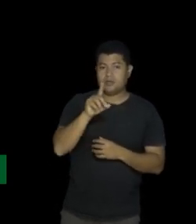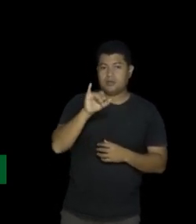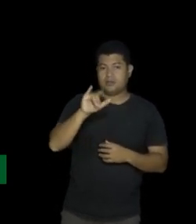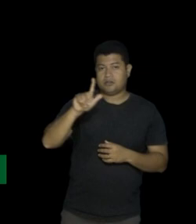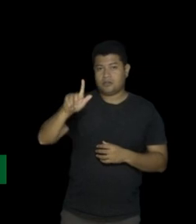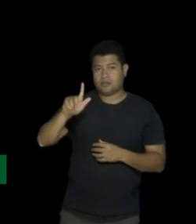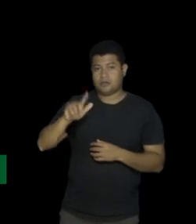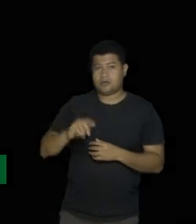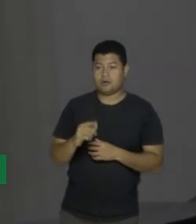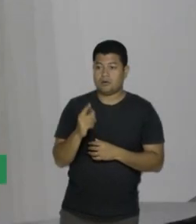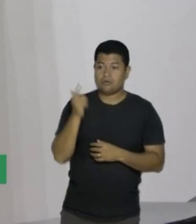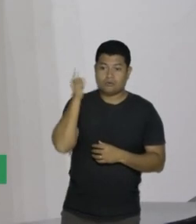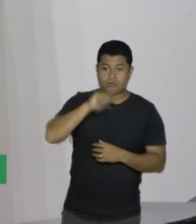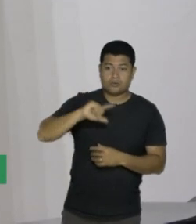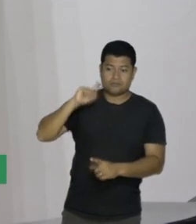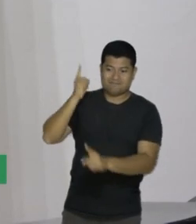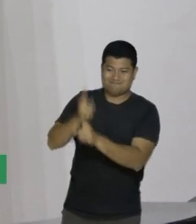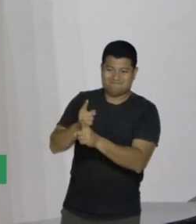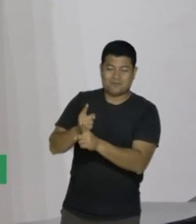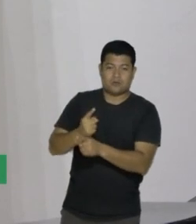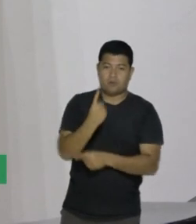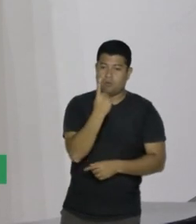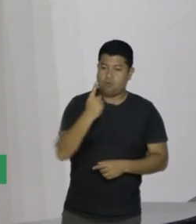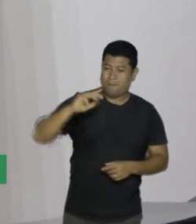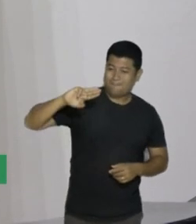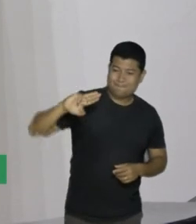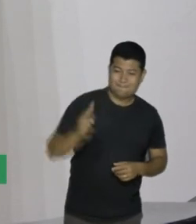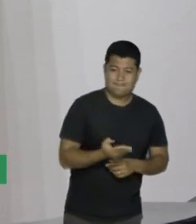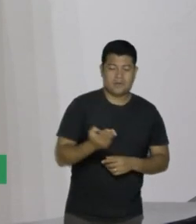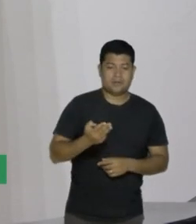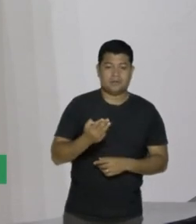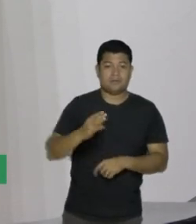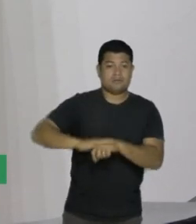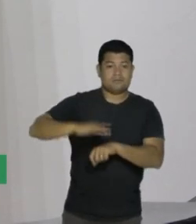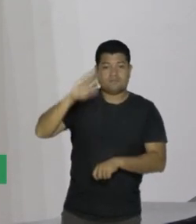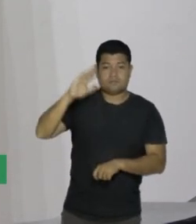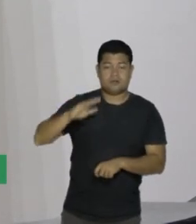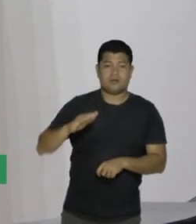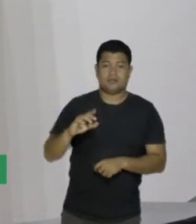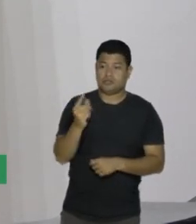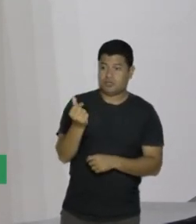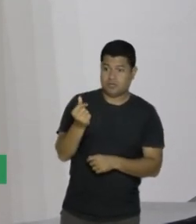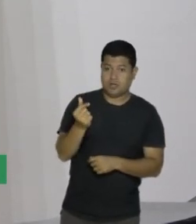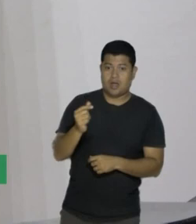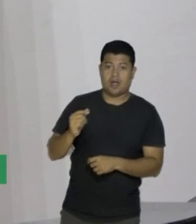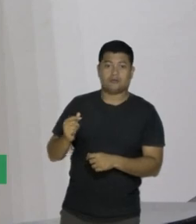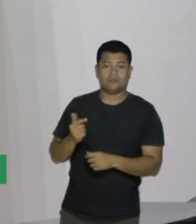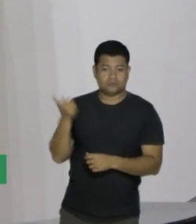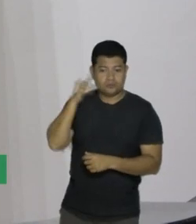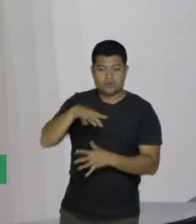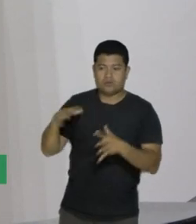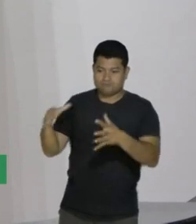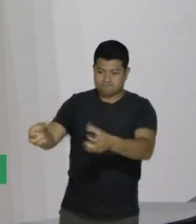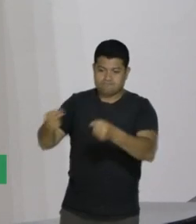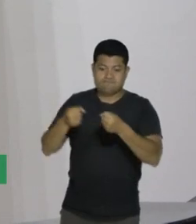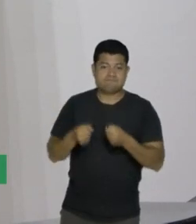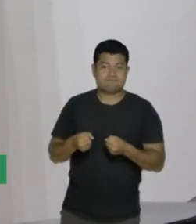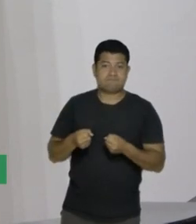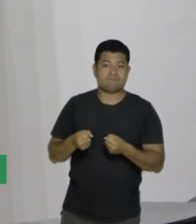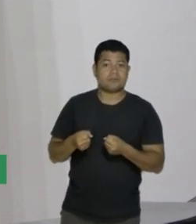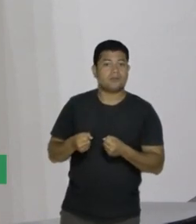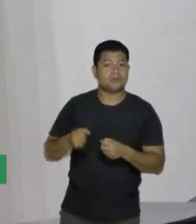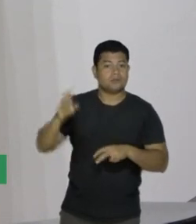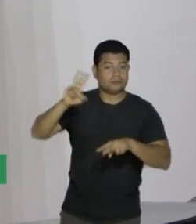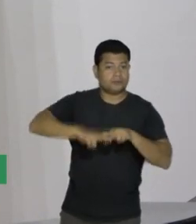um milhão e 400 mil reais apreendidos em dinheiro né em espécie essa apreensão ocorreu